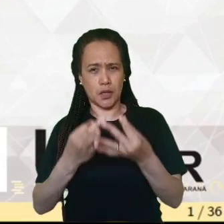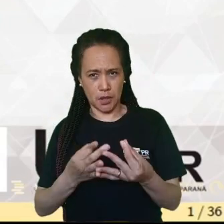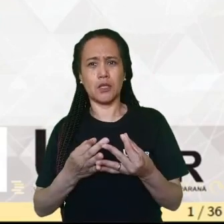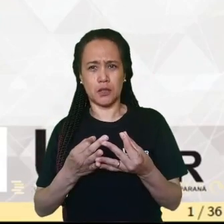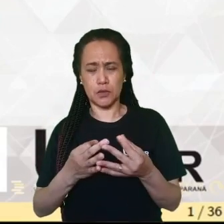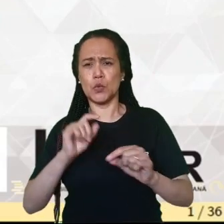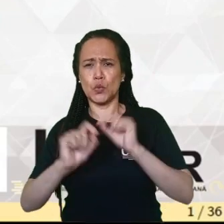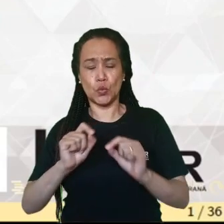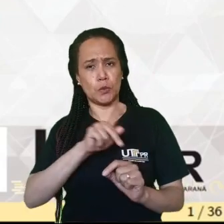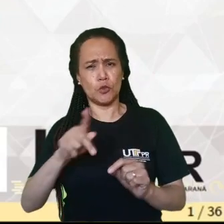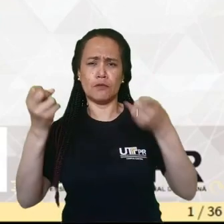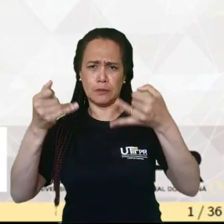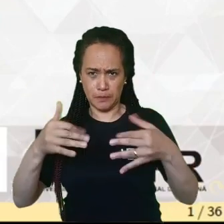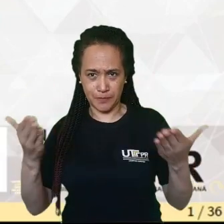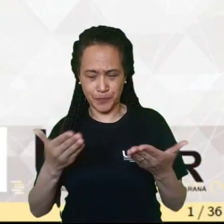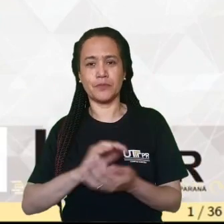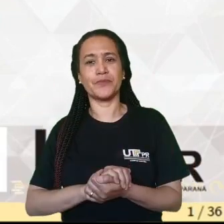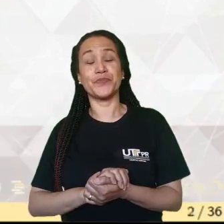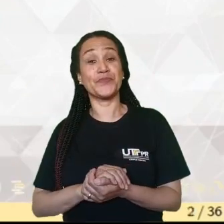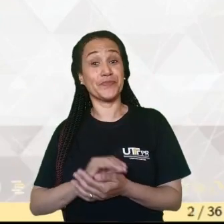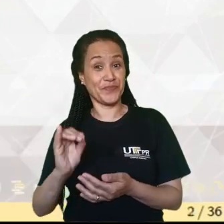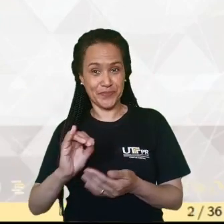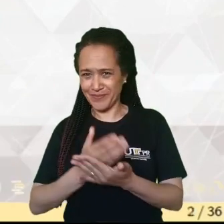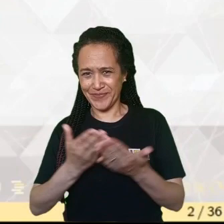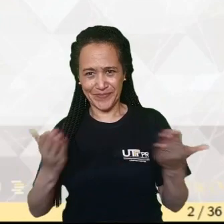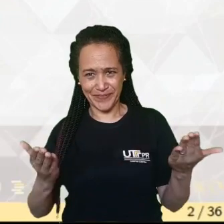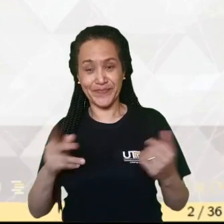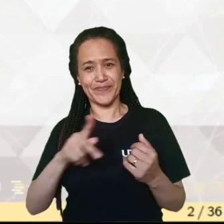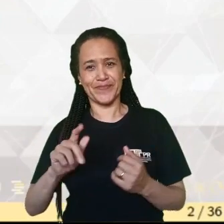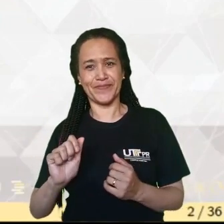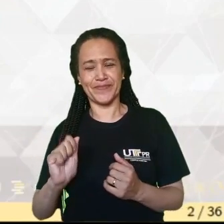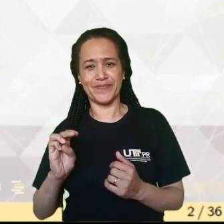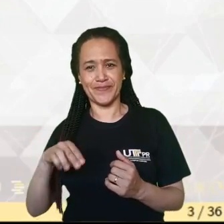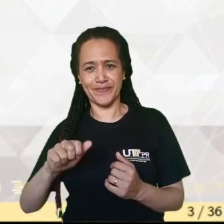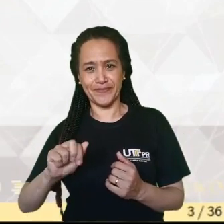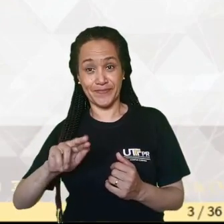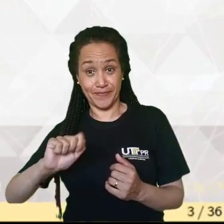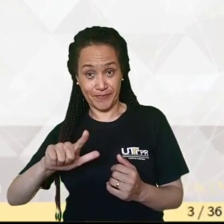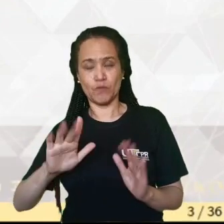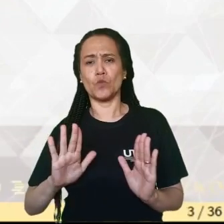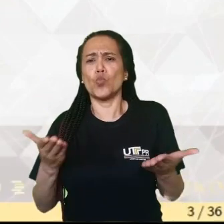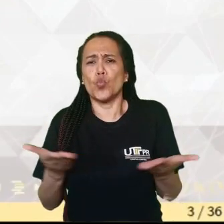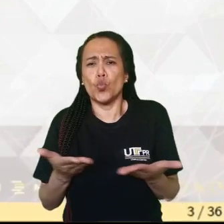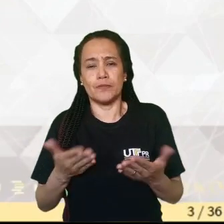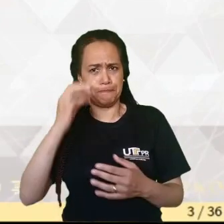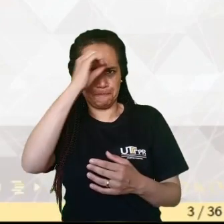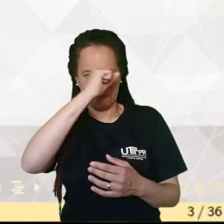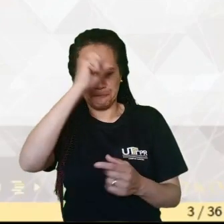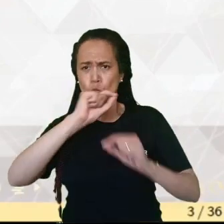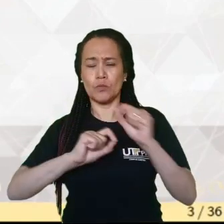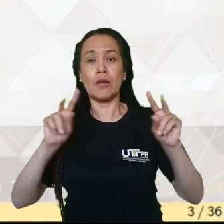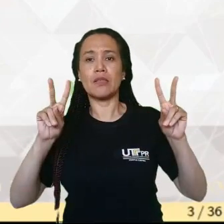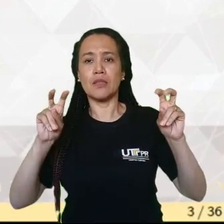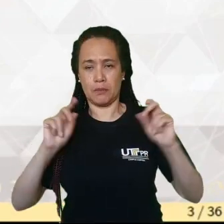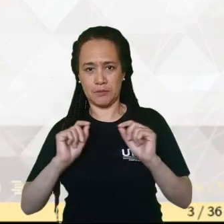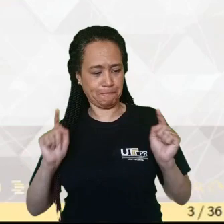prestem bastante atenção agora naquilo que nós vamos falar. Olá a todos, olá professora Moral. Então hoje nós vamos aprender sobre a